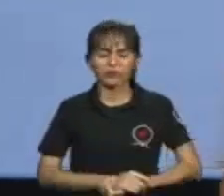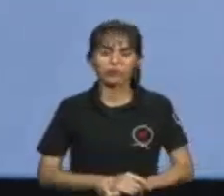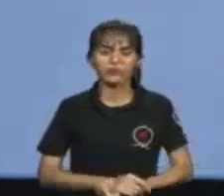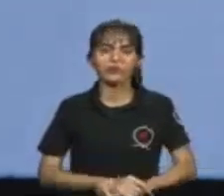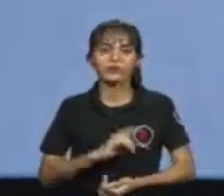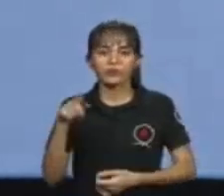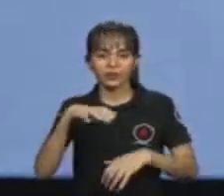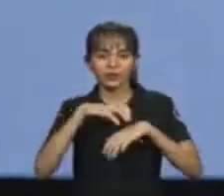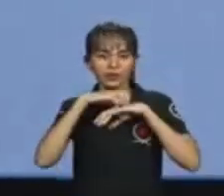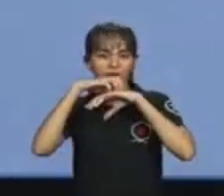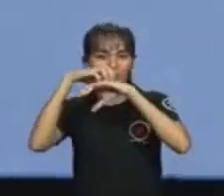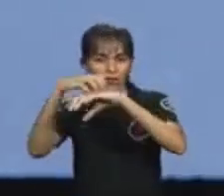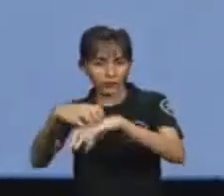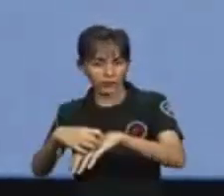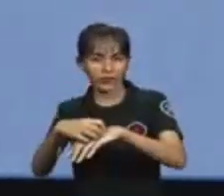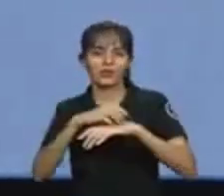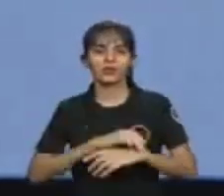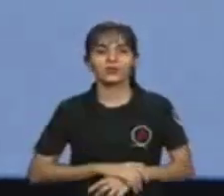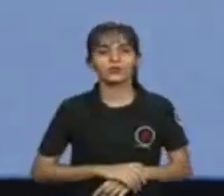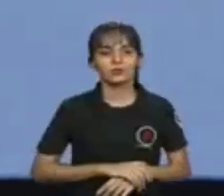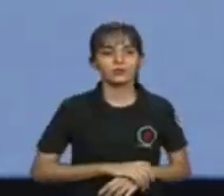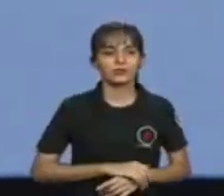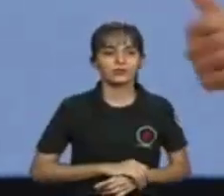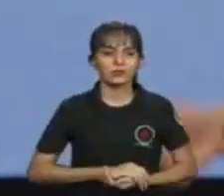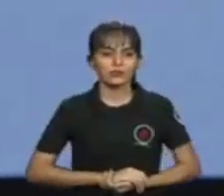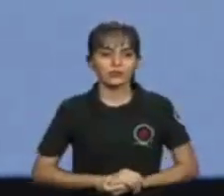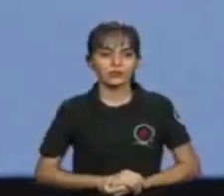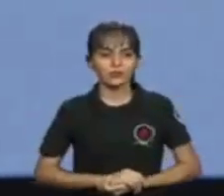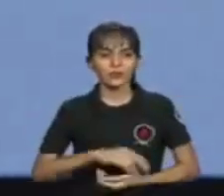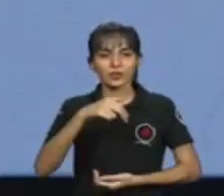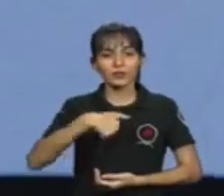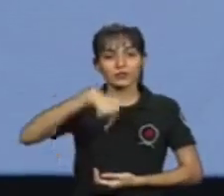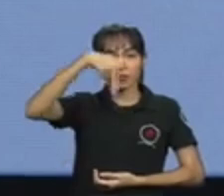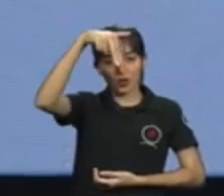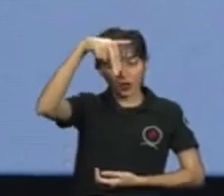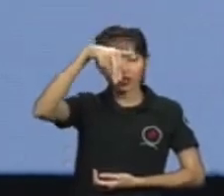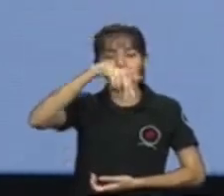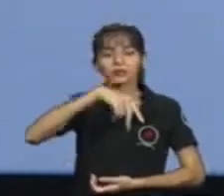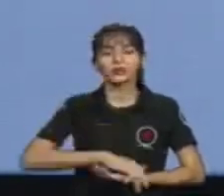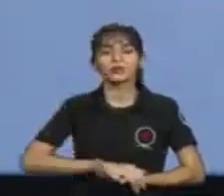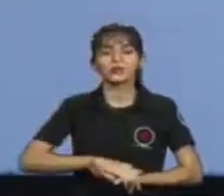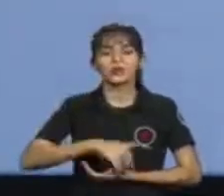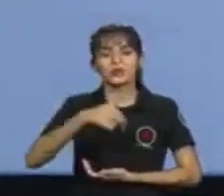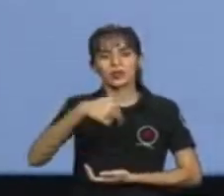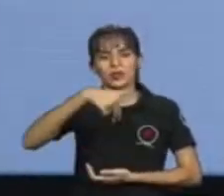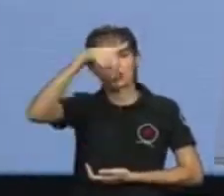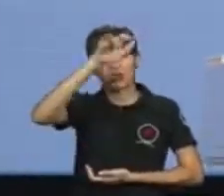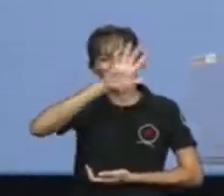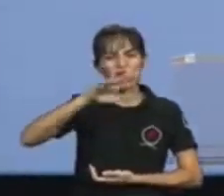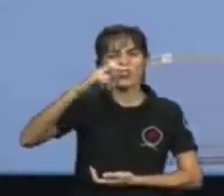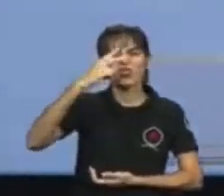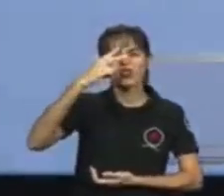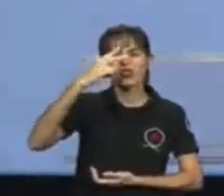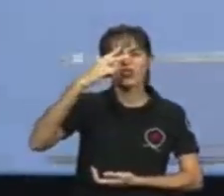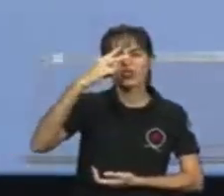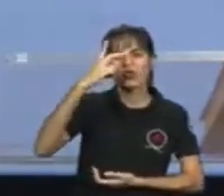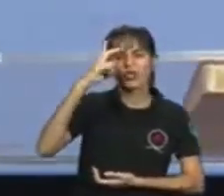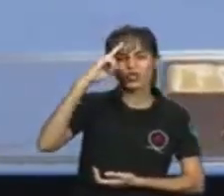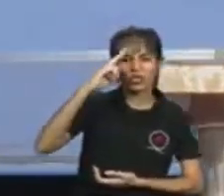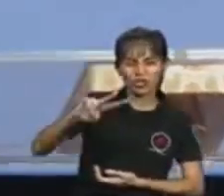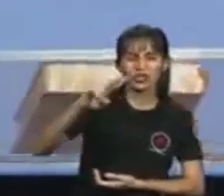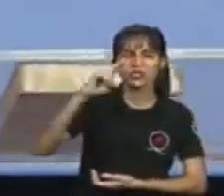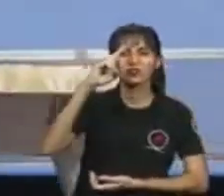uma caravana. Passamos pelo norte, fizemos toda a região norte em 2 dias e meio,